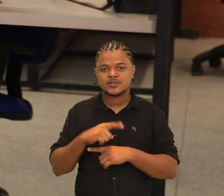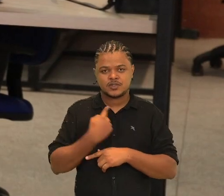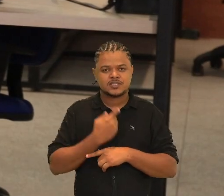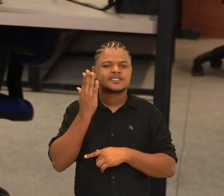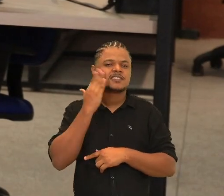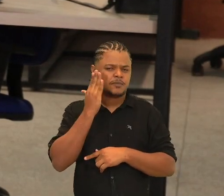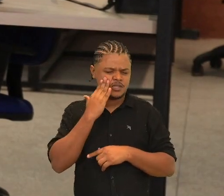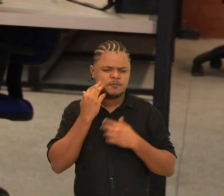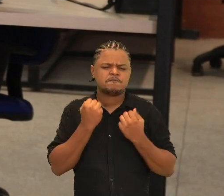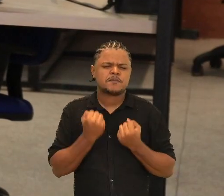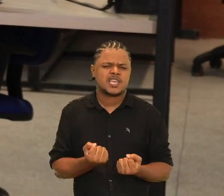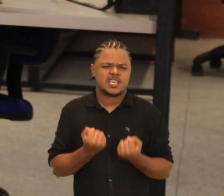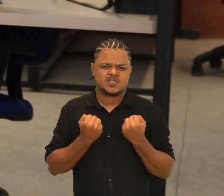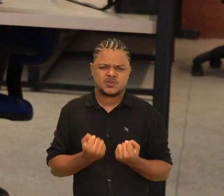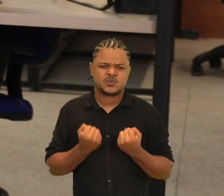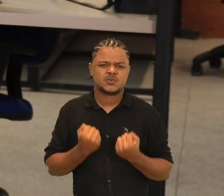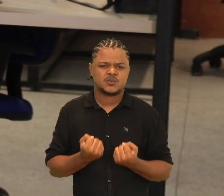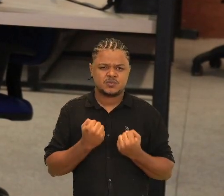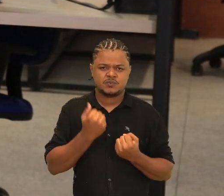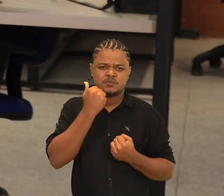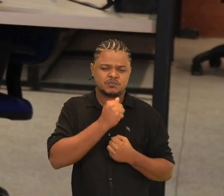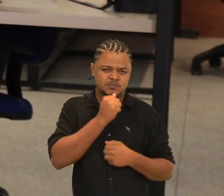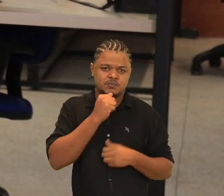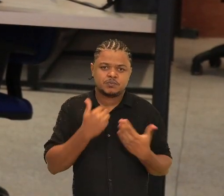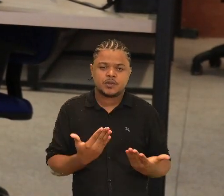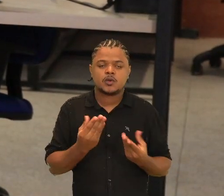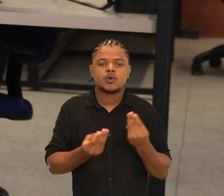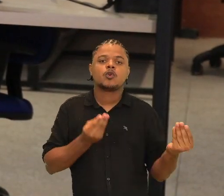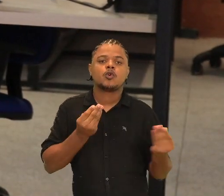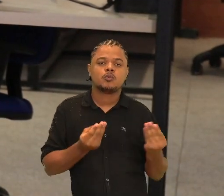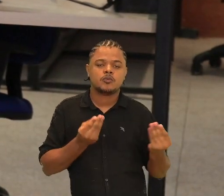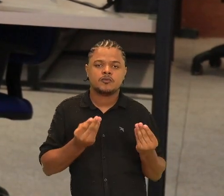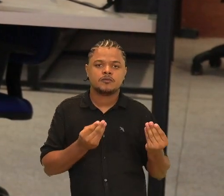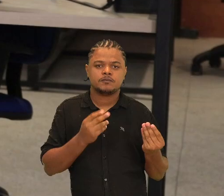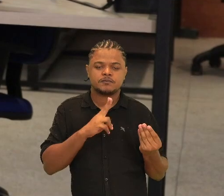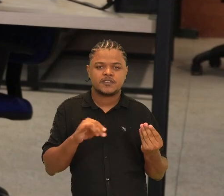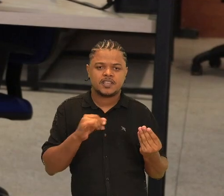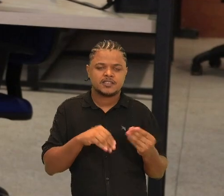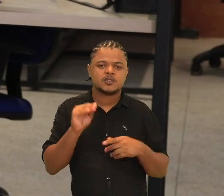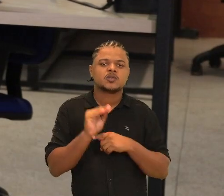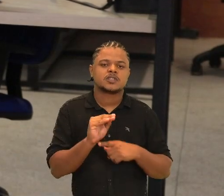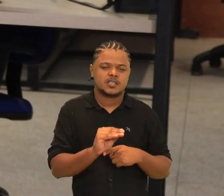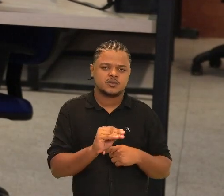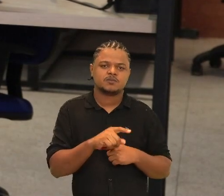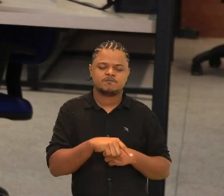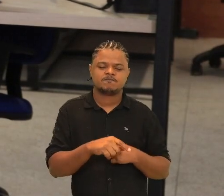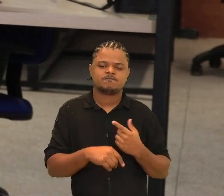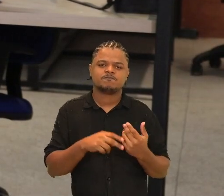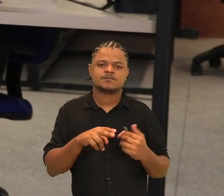uma sobrecarga, né, com as pessoas que cuidam de pessoas com deficiência. Como é que deve ser feito esse cuidado? Existe um tipo